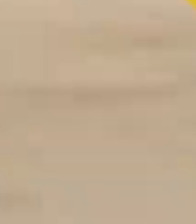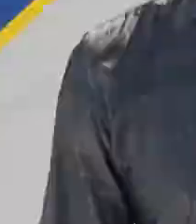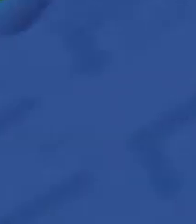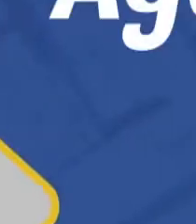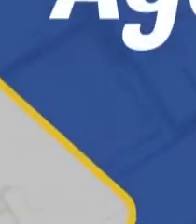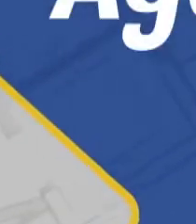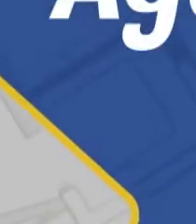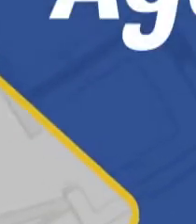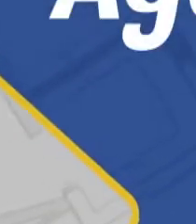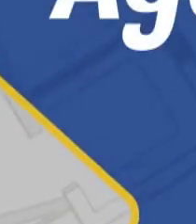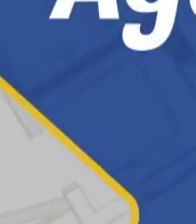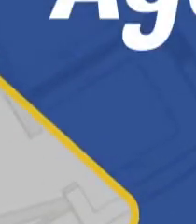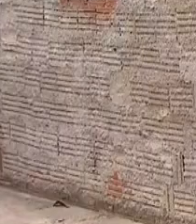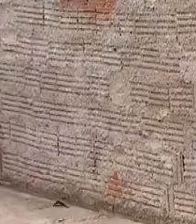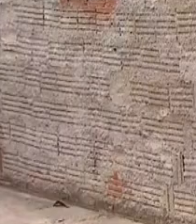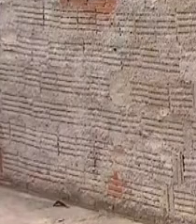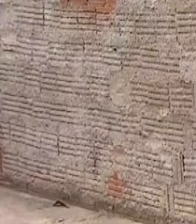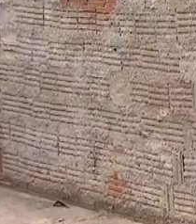al